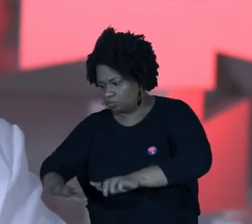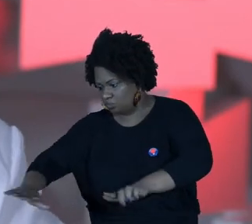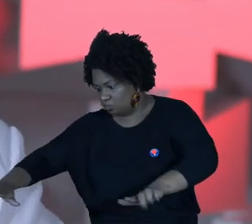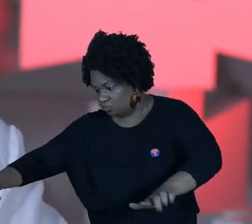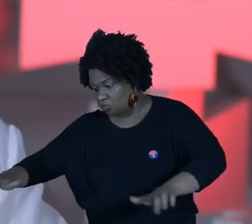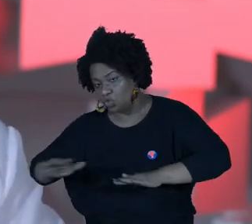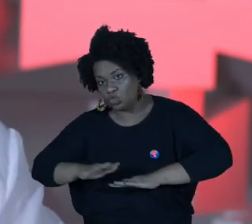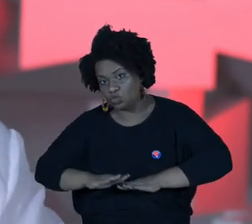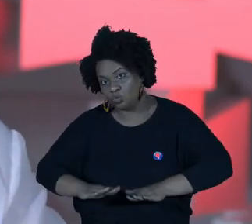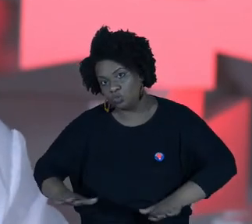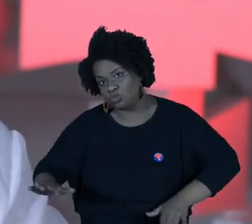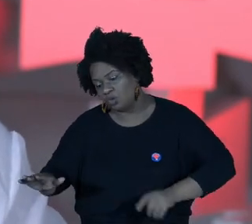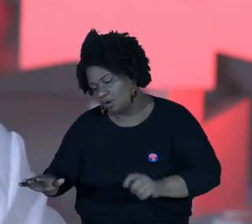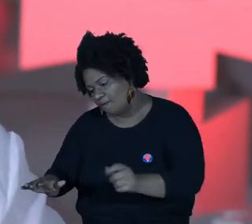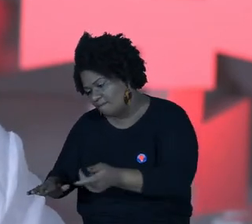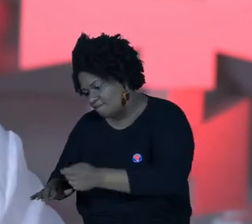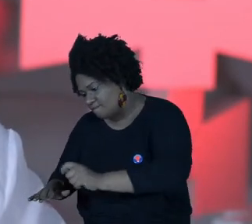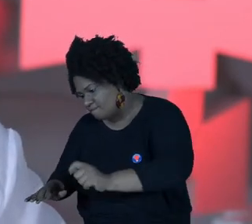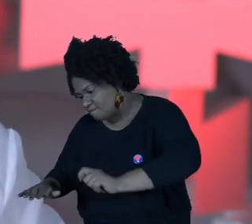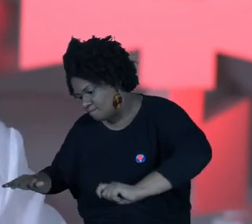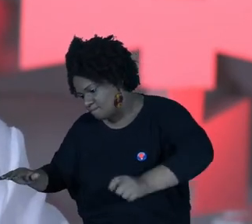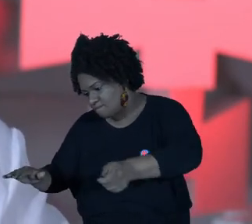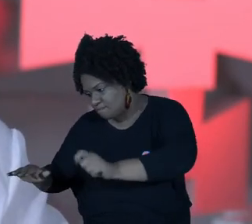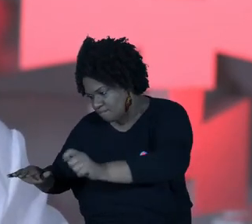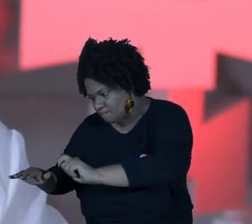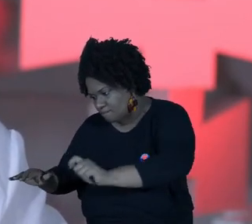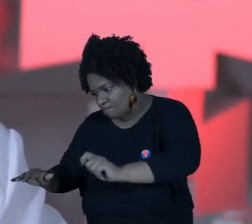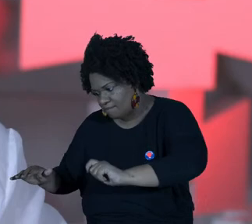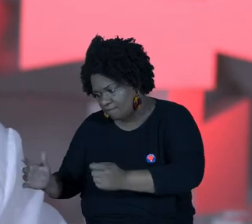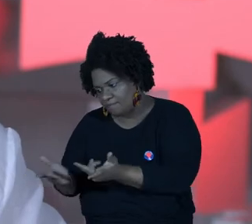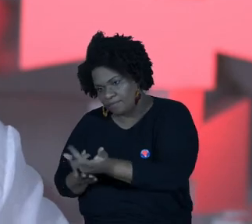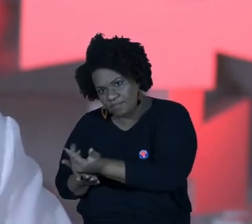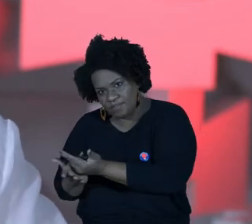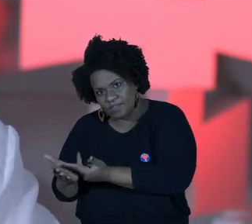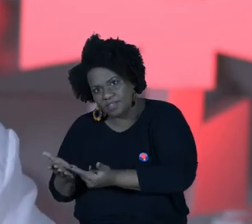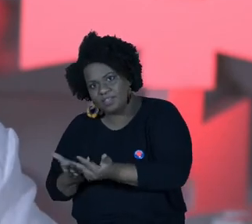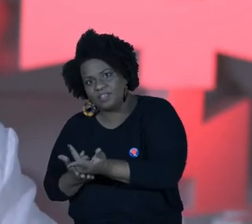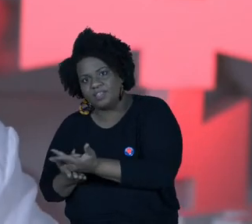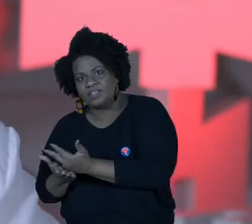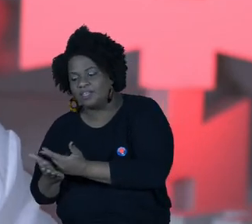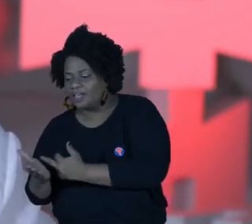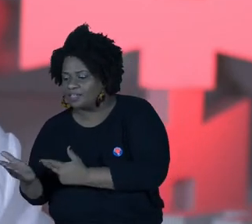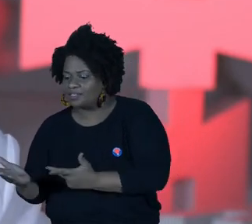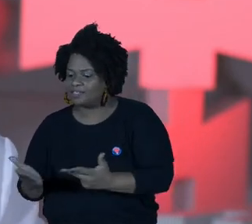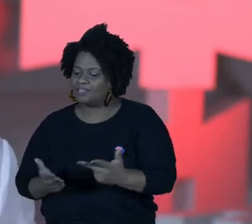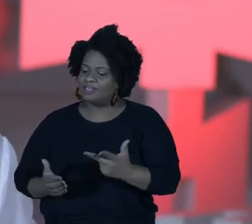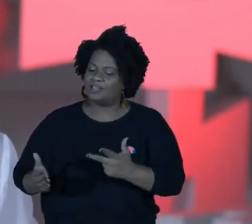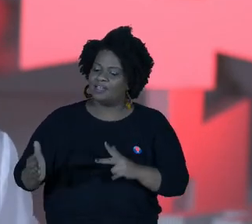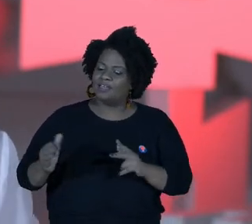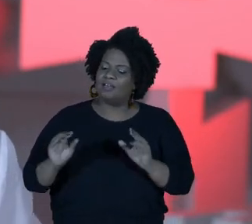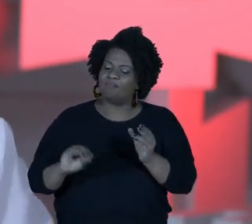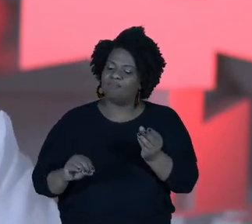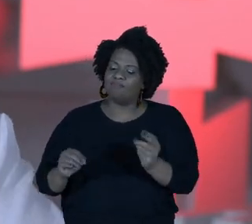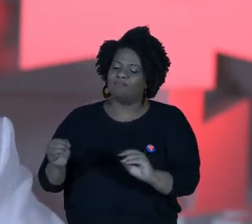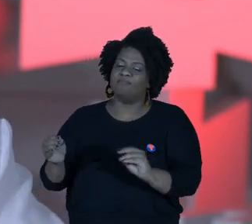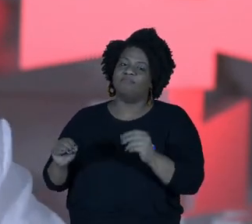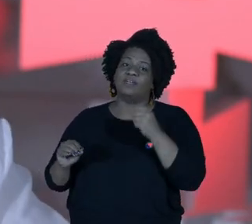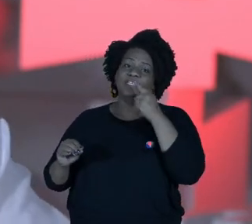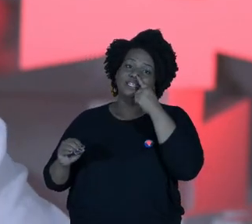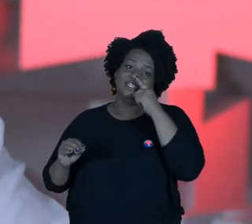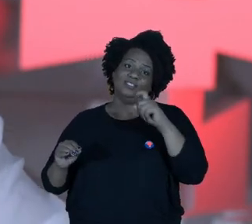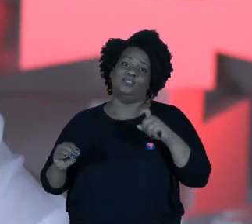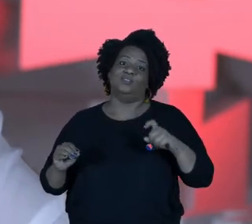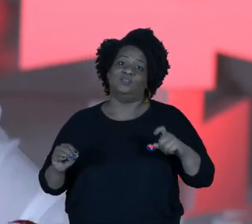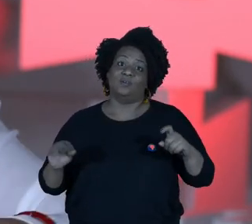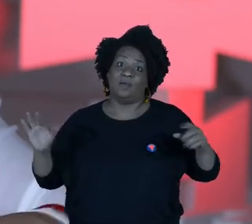no chão ele vai coordenar a feitura dessa composição a partir do lixo. Estando a